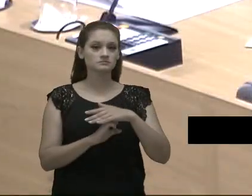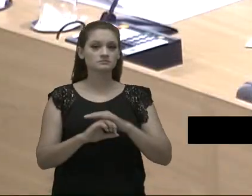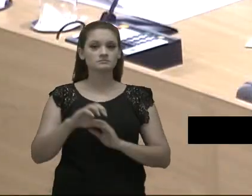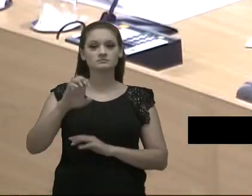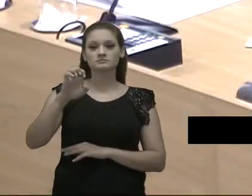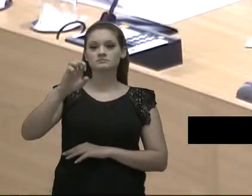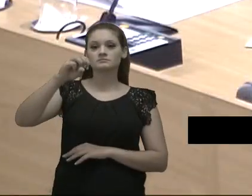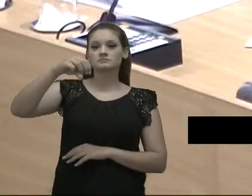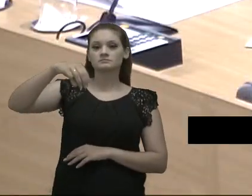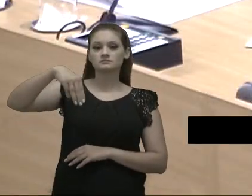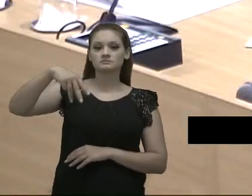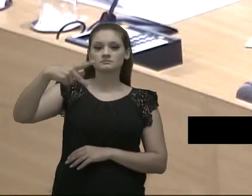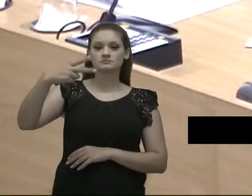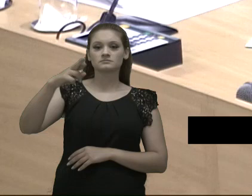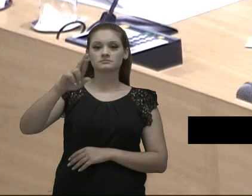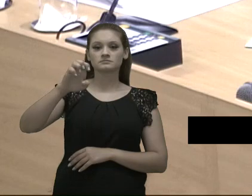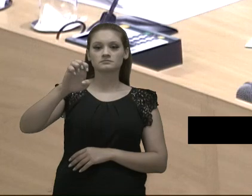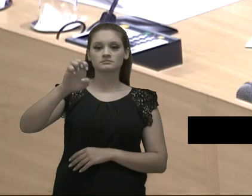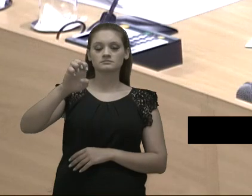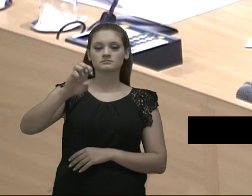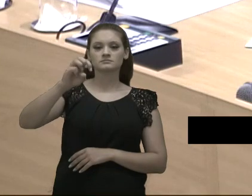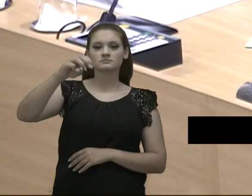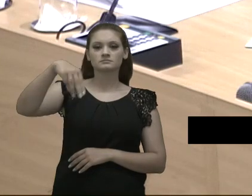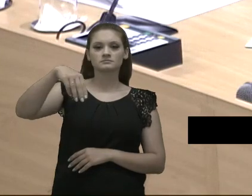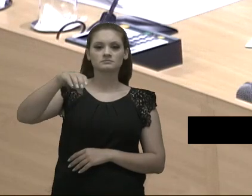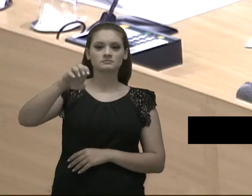Empremed. Empremed.